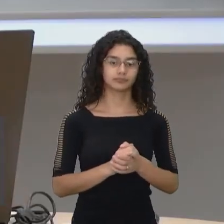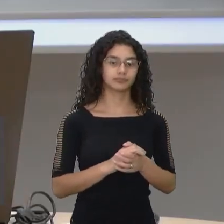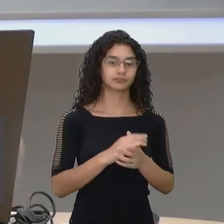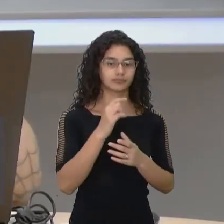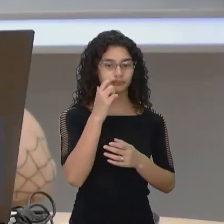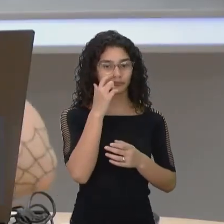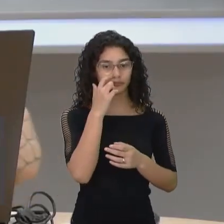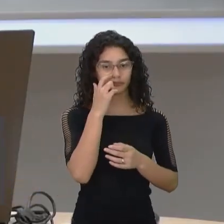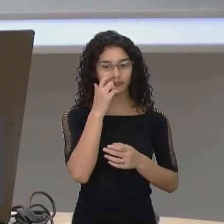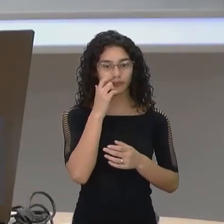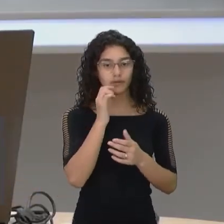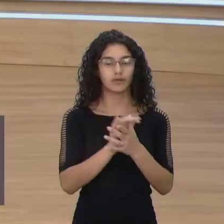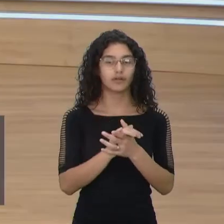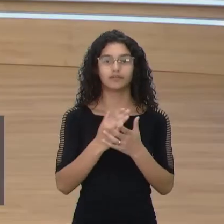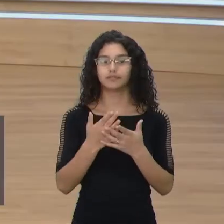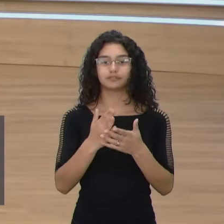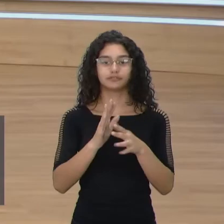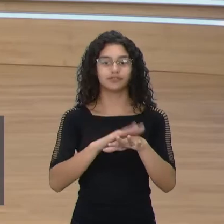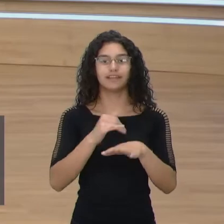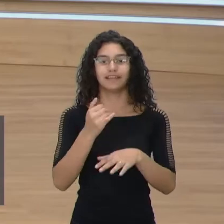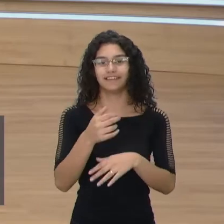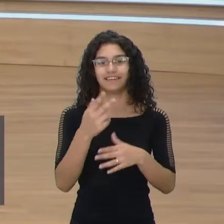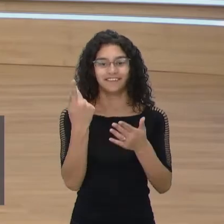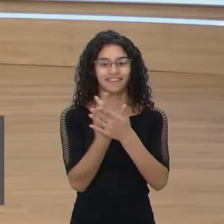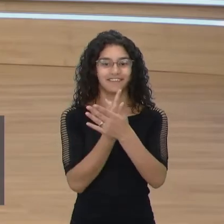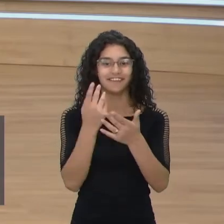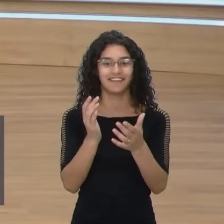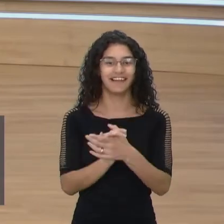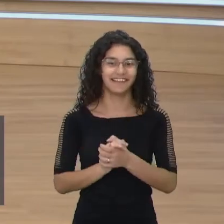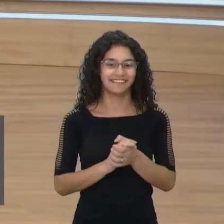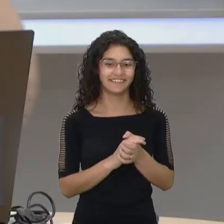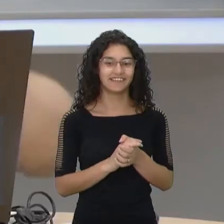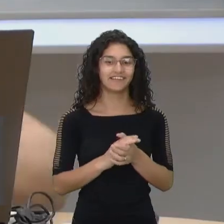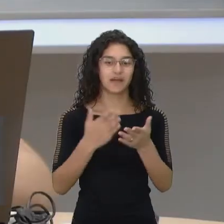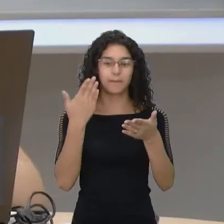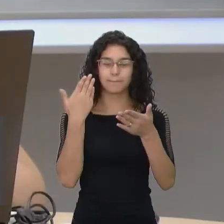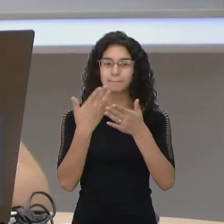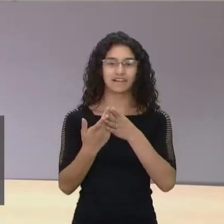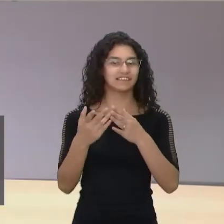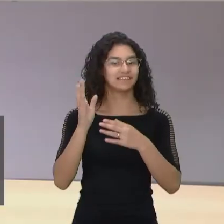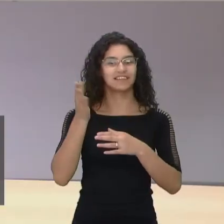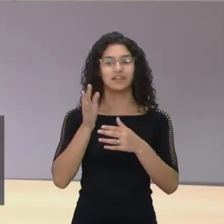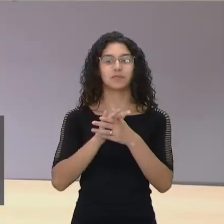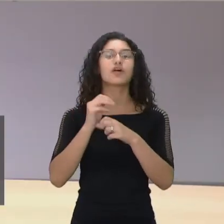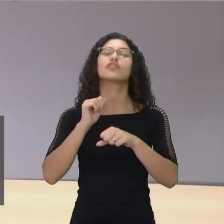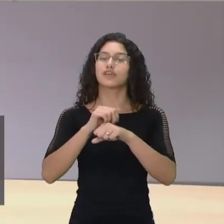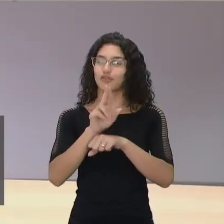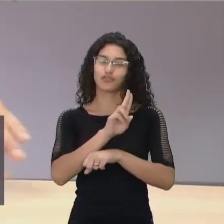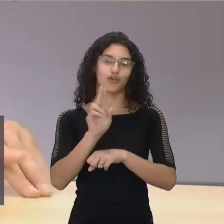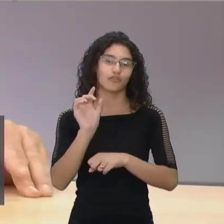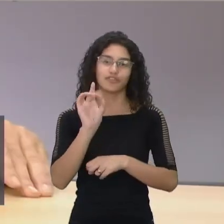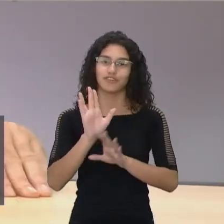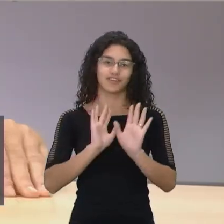Eureka, o Eureka, ó, já estou chamando o Arquimedes de Eureka, olha isso, estou tão perdida na... É uma sugestão de nome, viu,